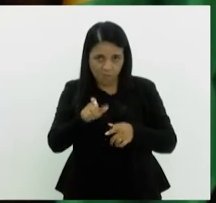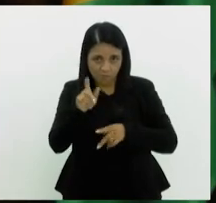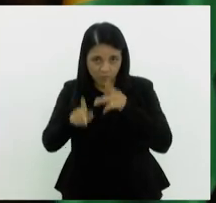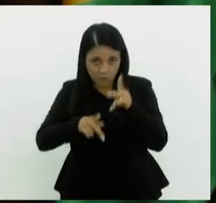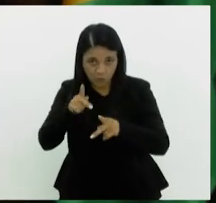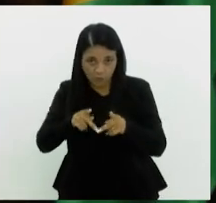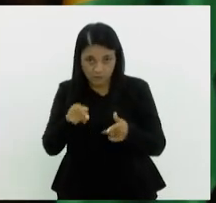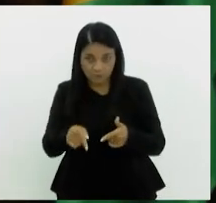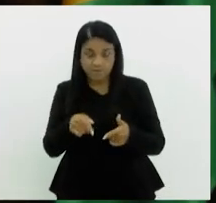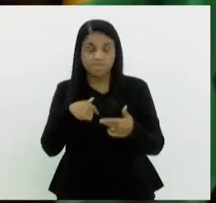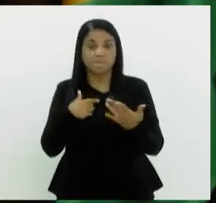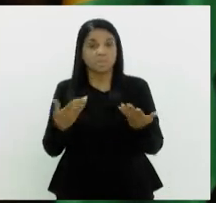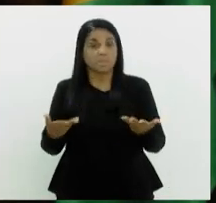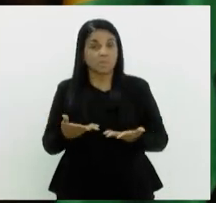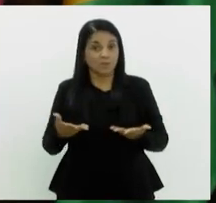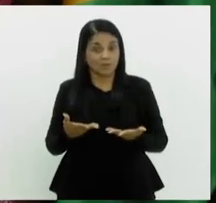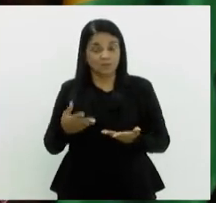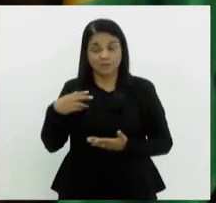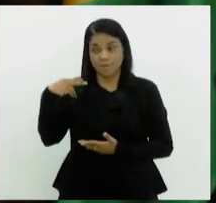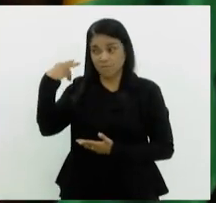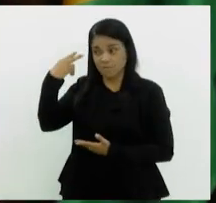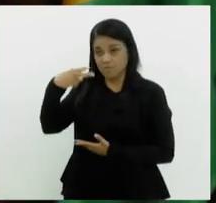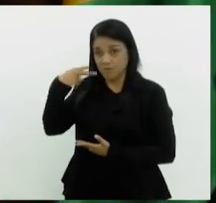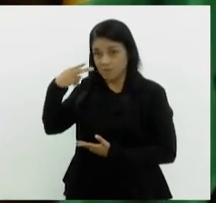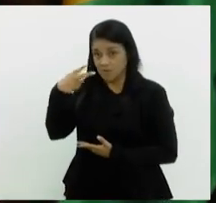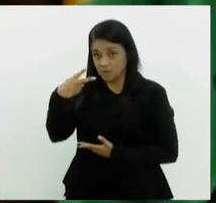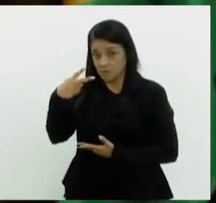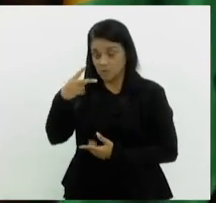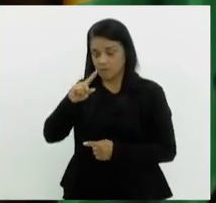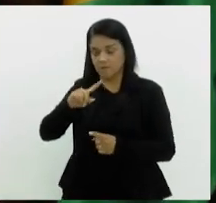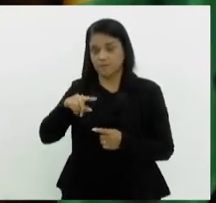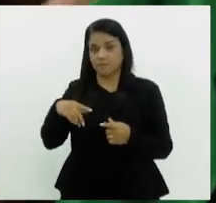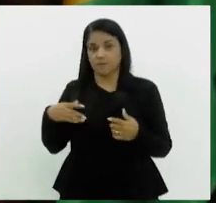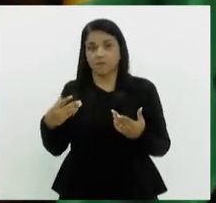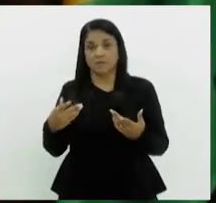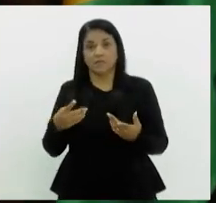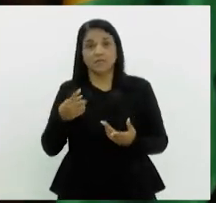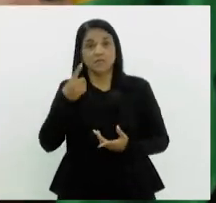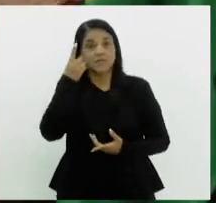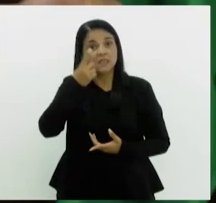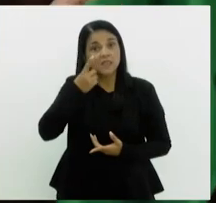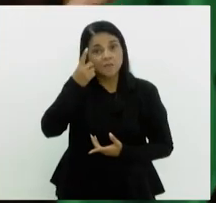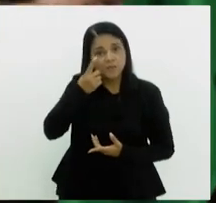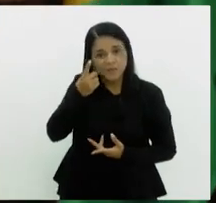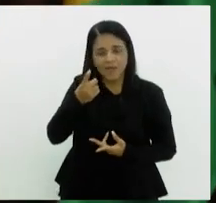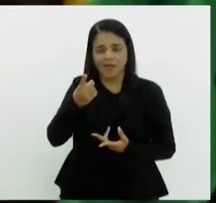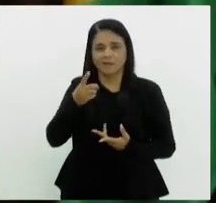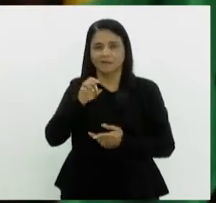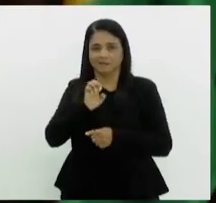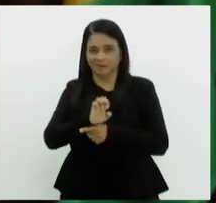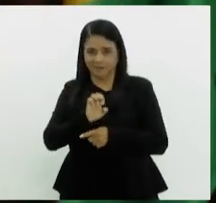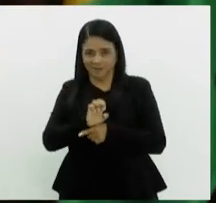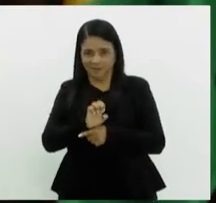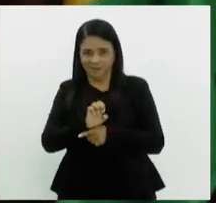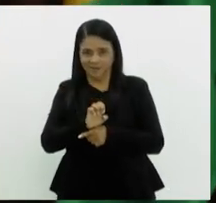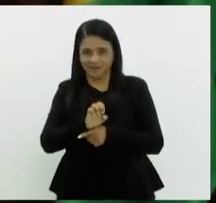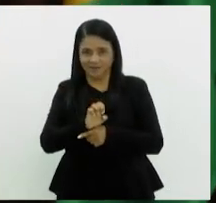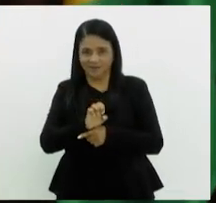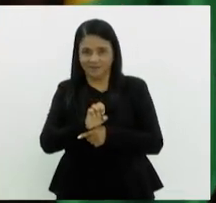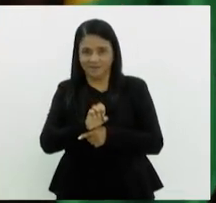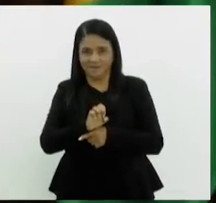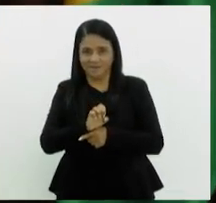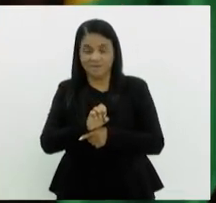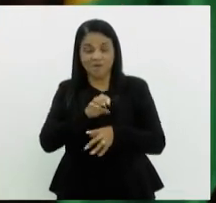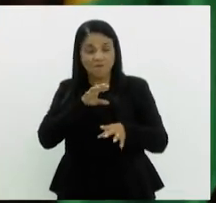aqui uma vereadora e uma deputada estadual que são da